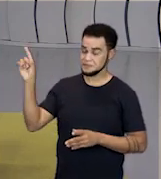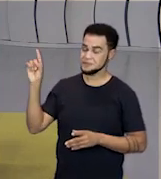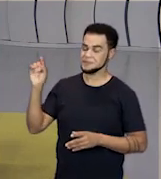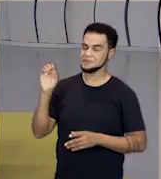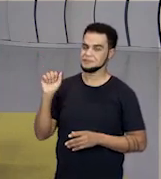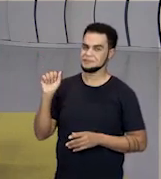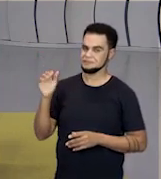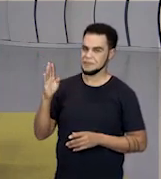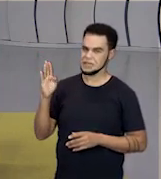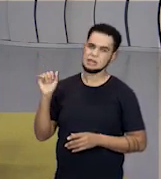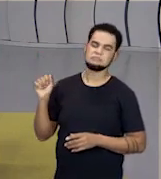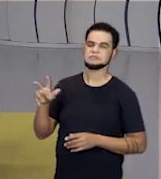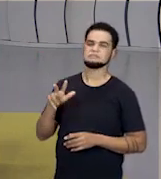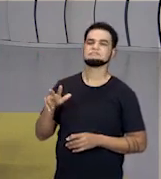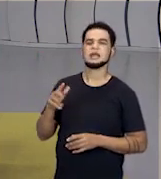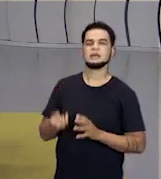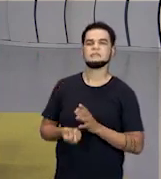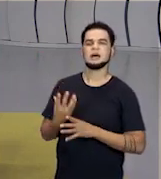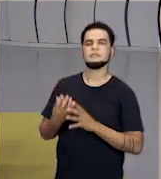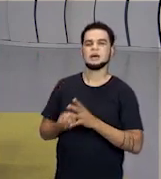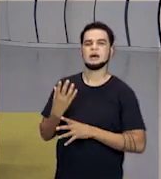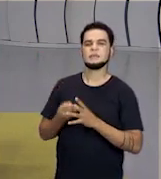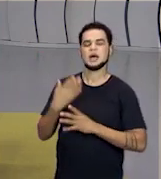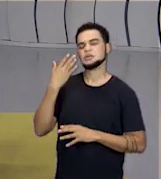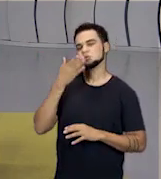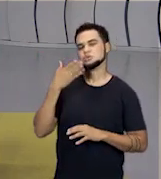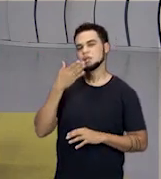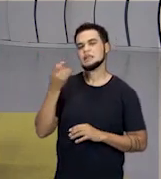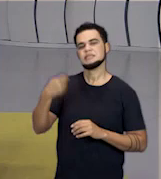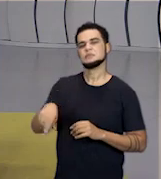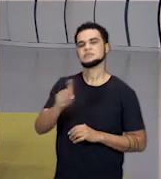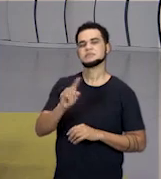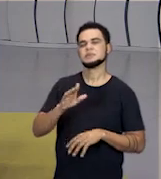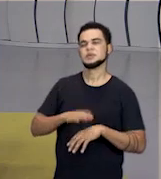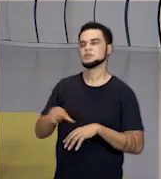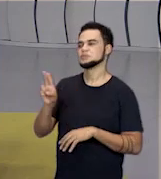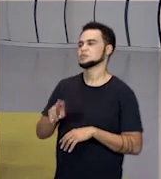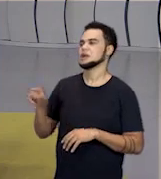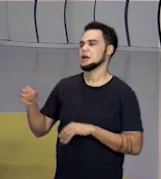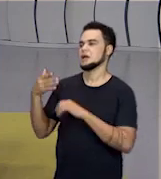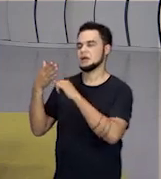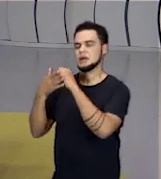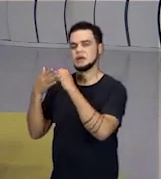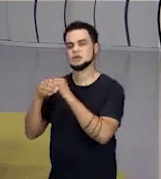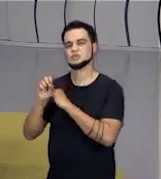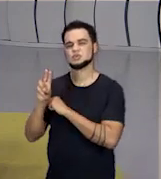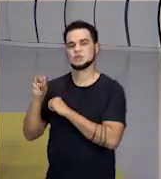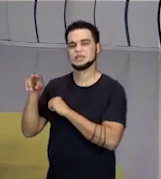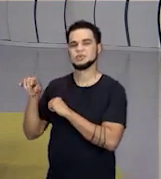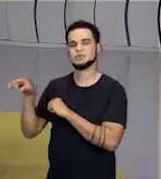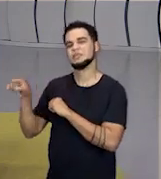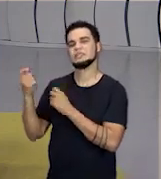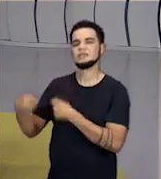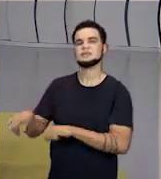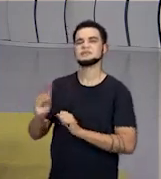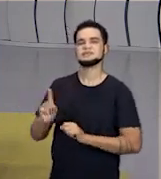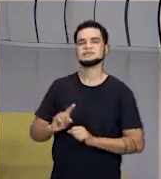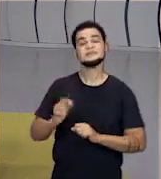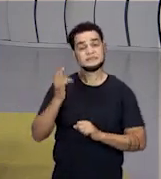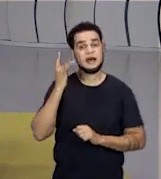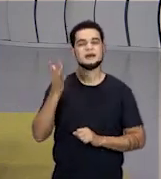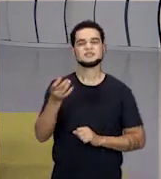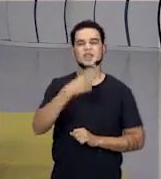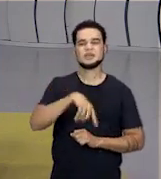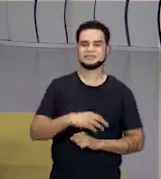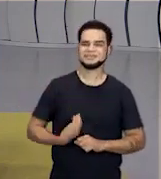produzissem insulina e não se utilizassem mais a insulina suína. E com isso facilitou muito a nossa vida. Isso tudo foi graças